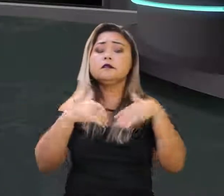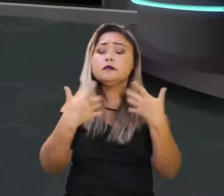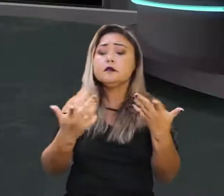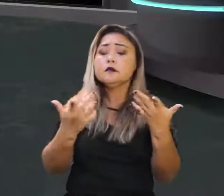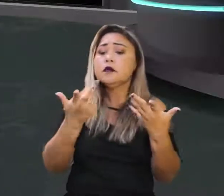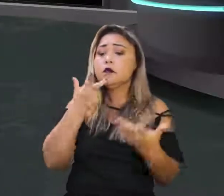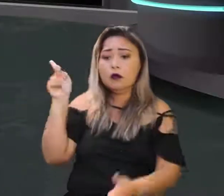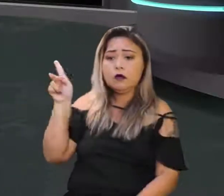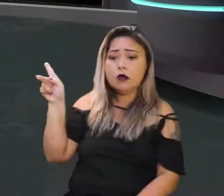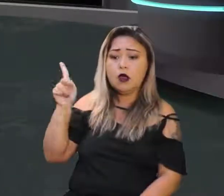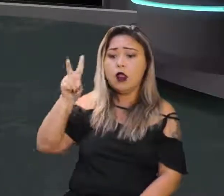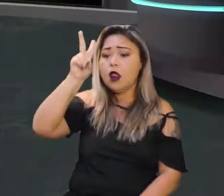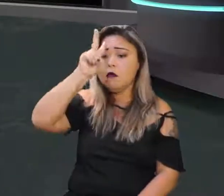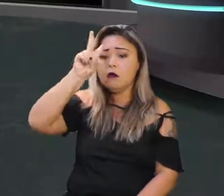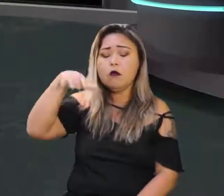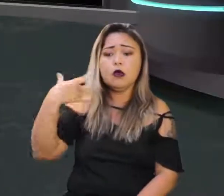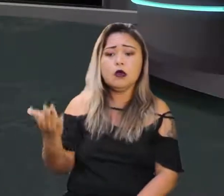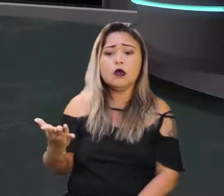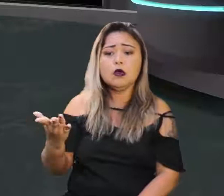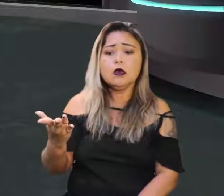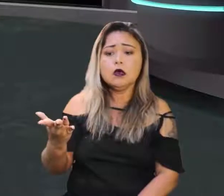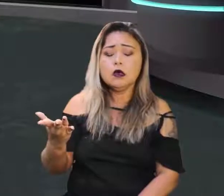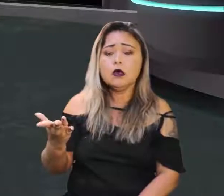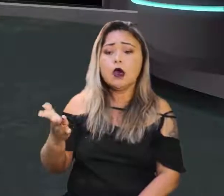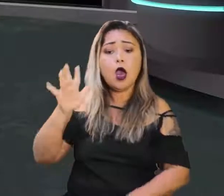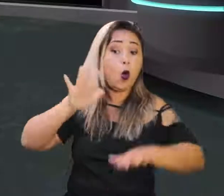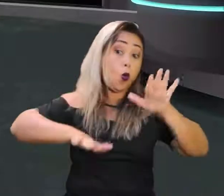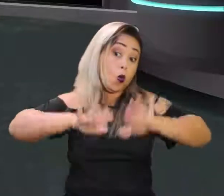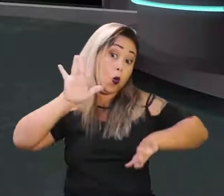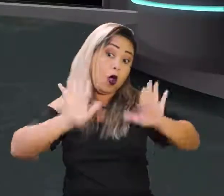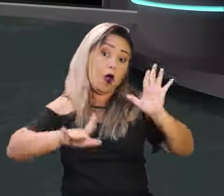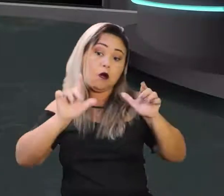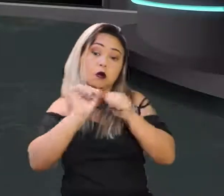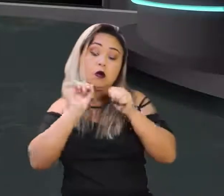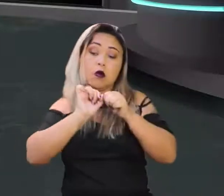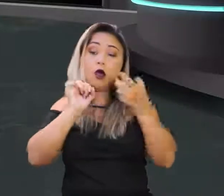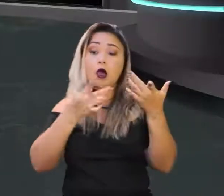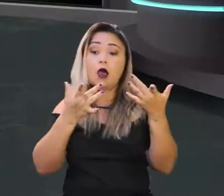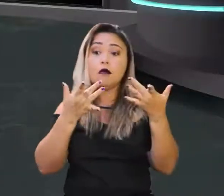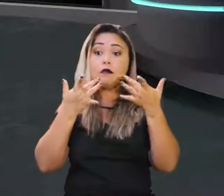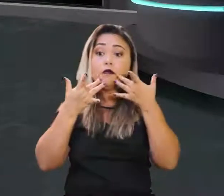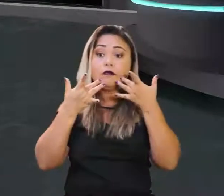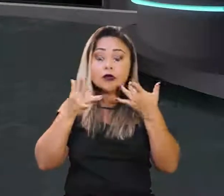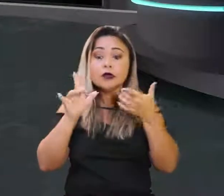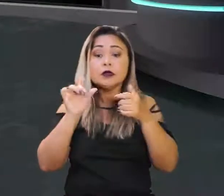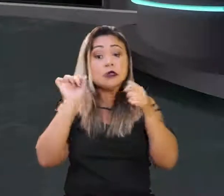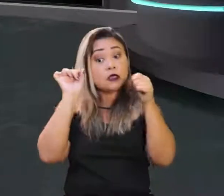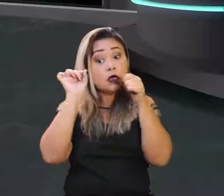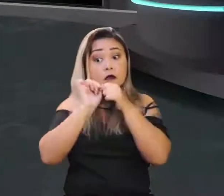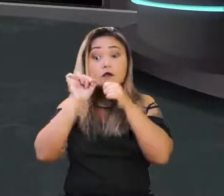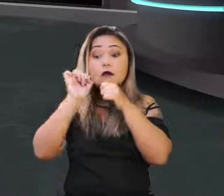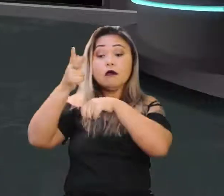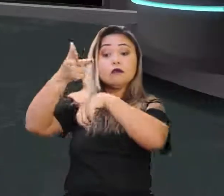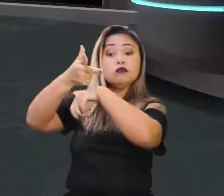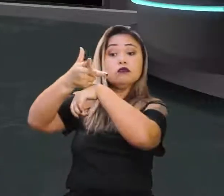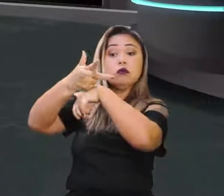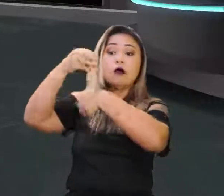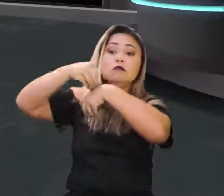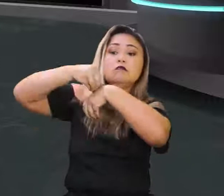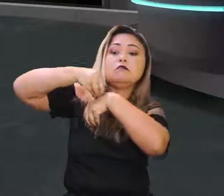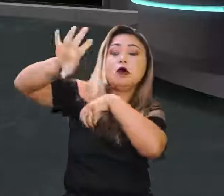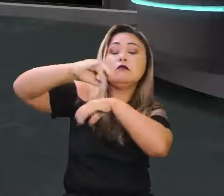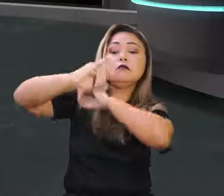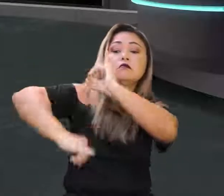professora falou aí, lembrou bem, em alguns casos, até as peças teatrais são gravadas e enviadas